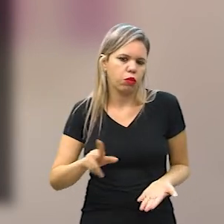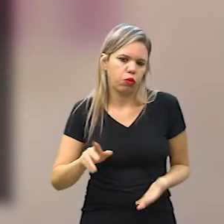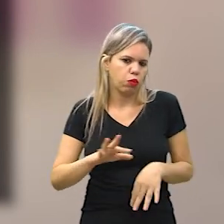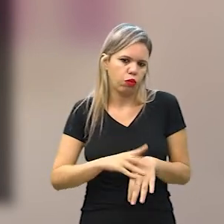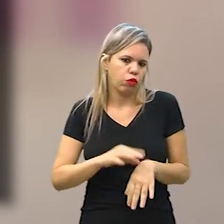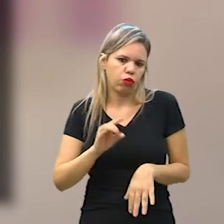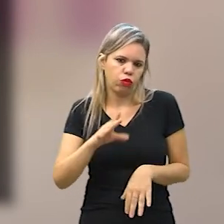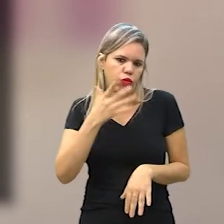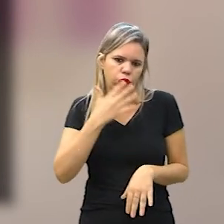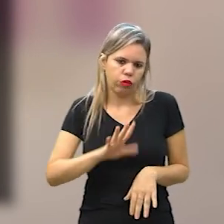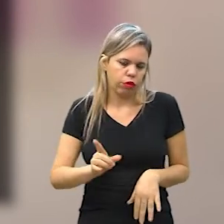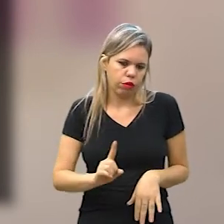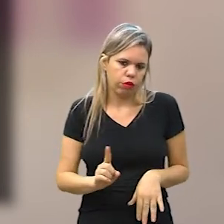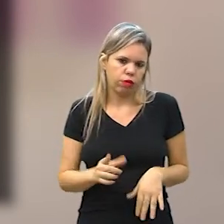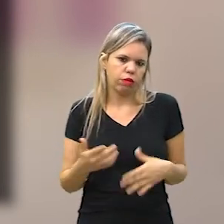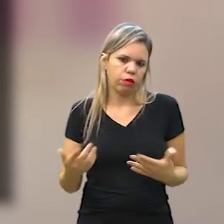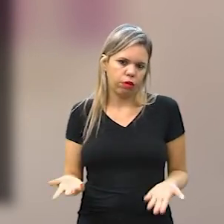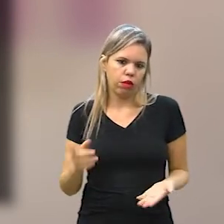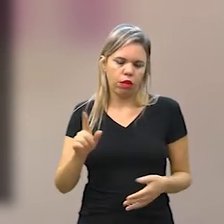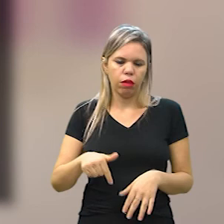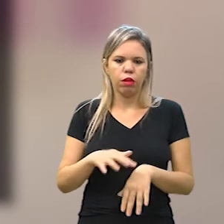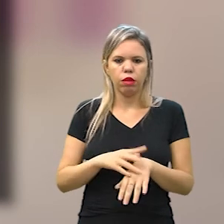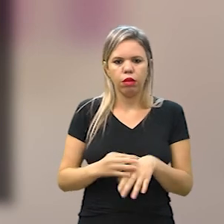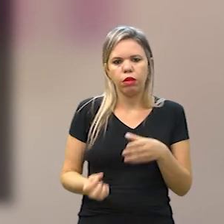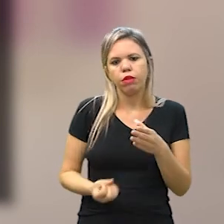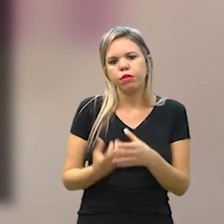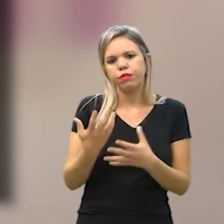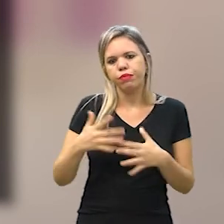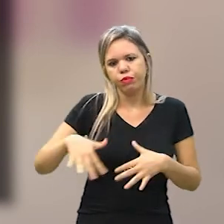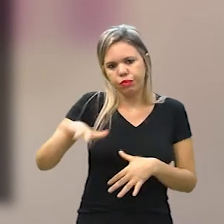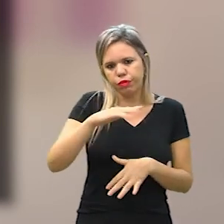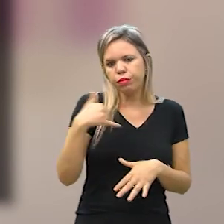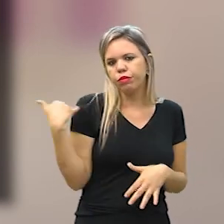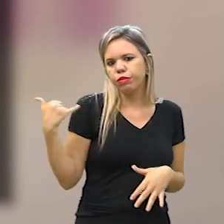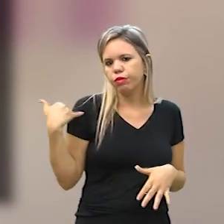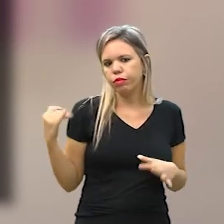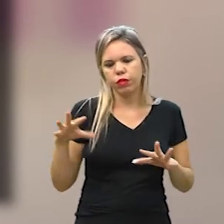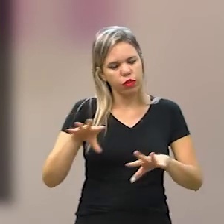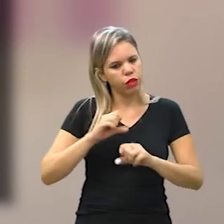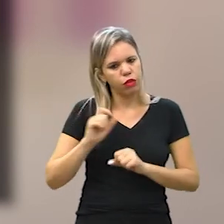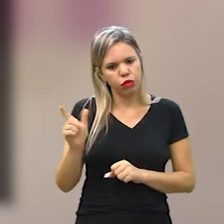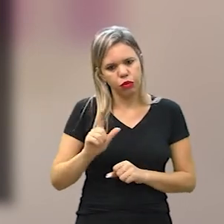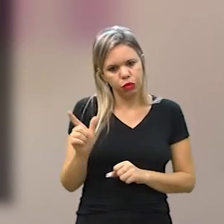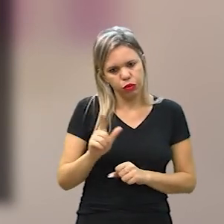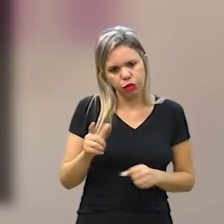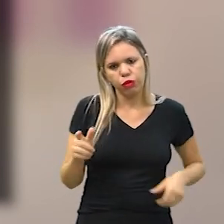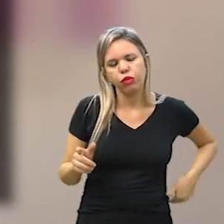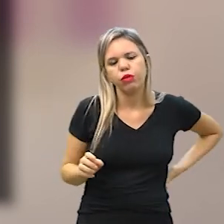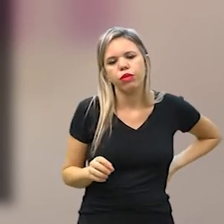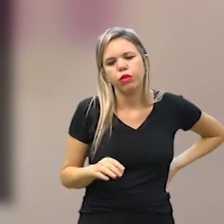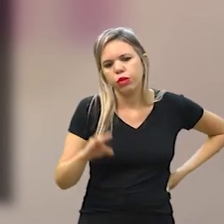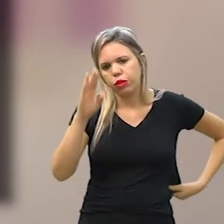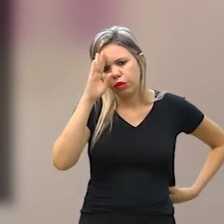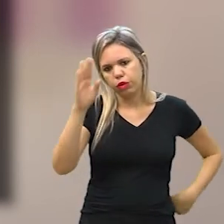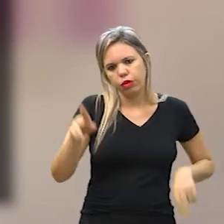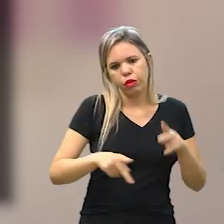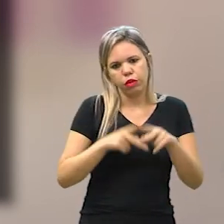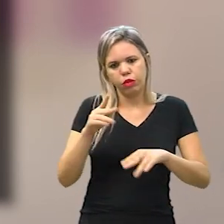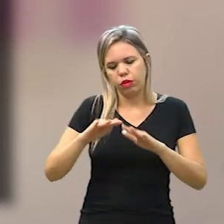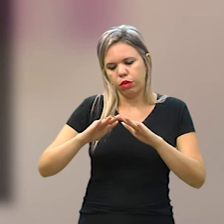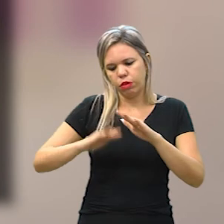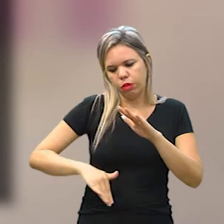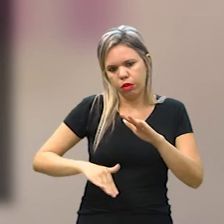é uma doença só de criança, tá? É uma doença que acomete todas as faixas etárias, é lógico, né, que